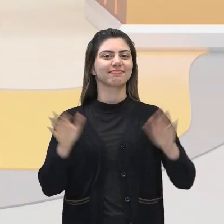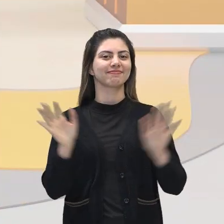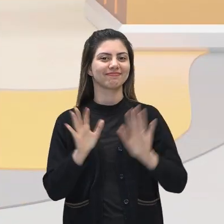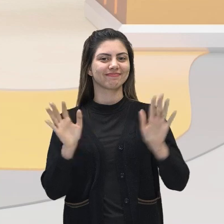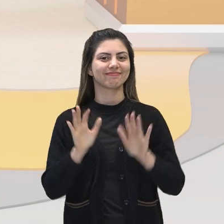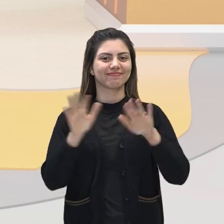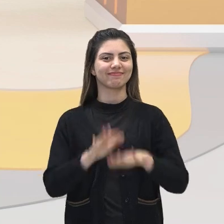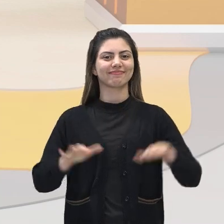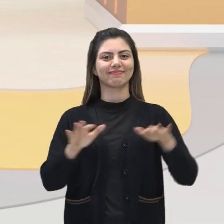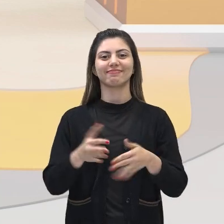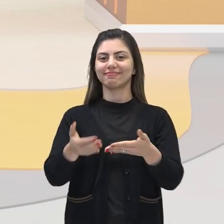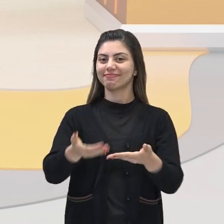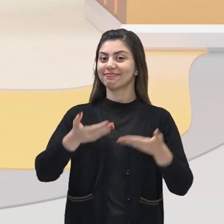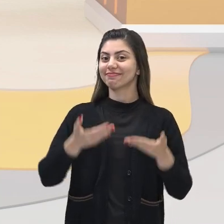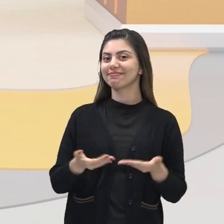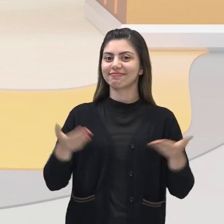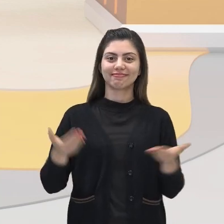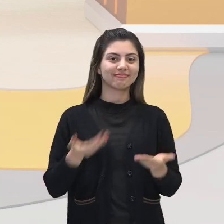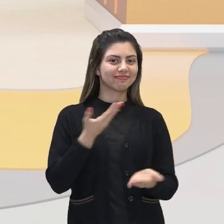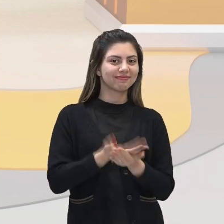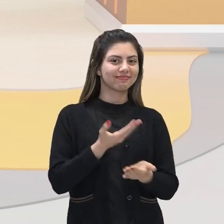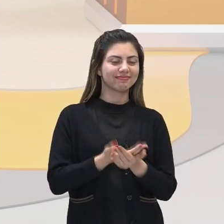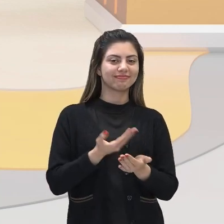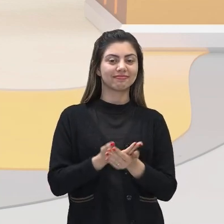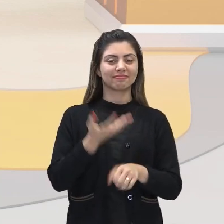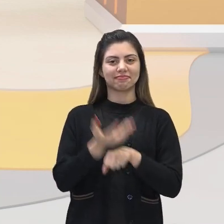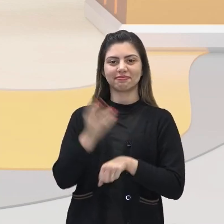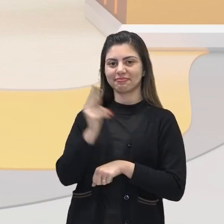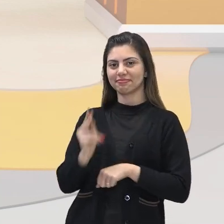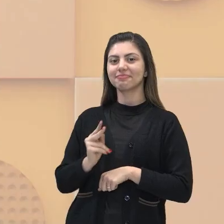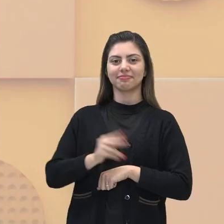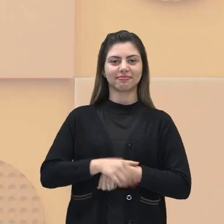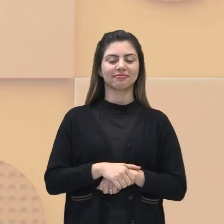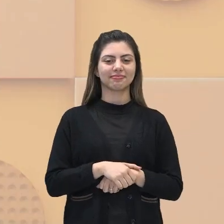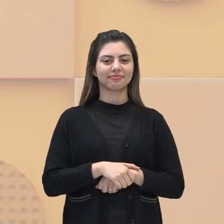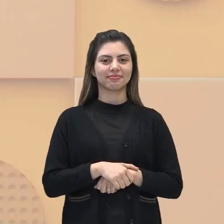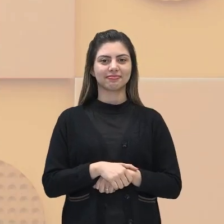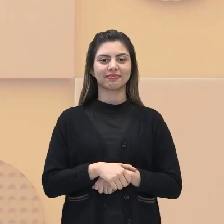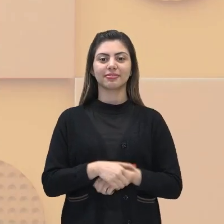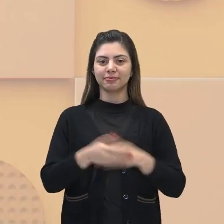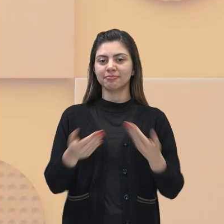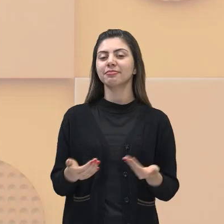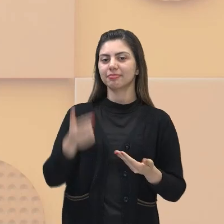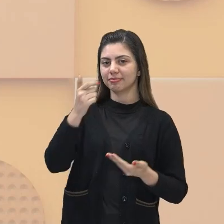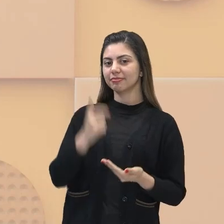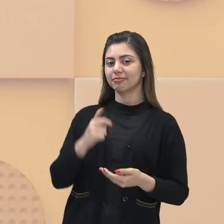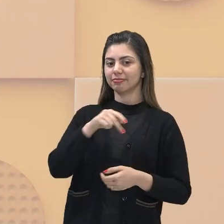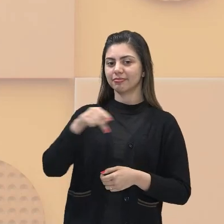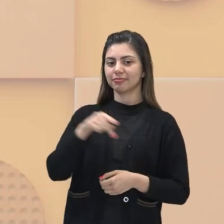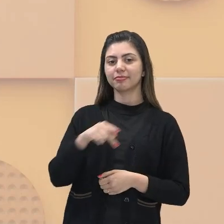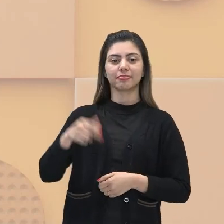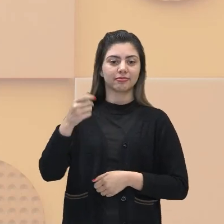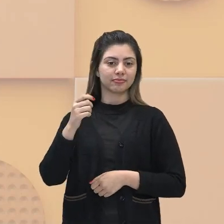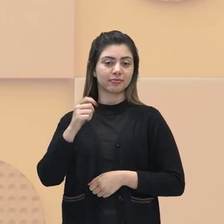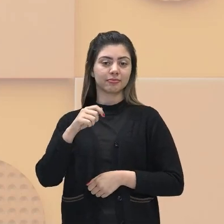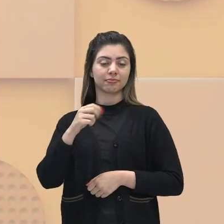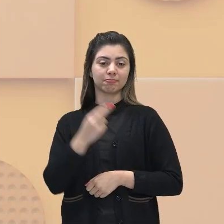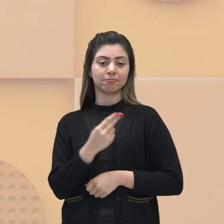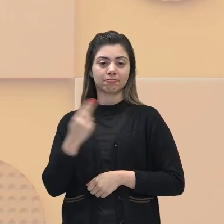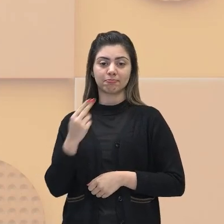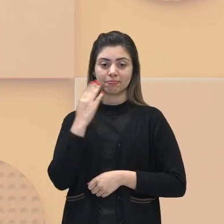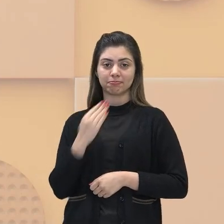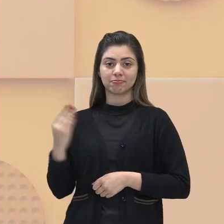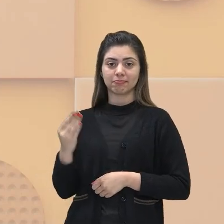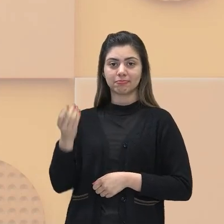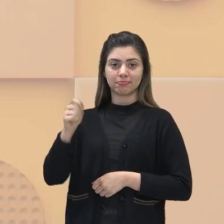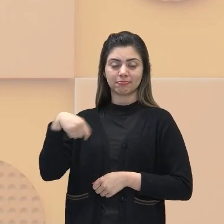Olá, sejam bem-vindos e bem-vindas à nossa aula de História. Eu sou o professor Artemison Montanha, é um prazer enorme estar aqui com vocês